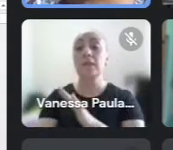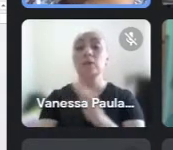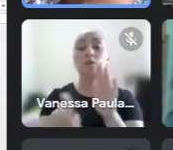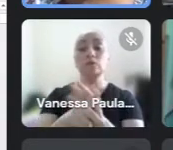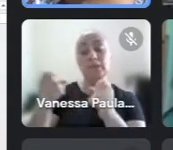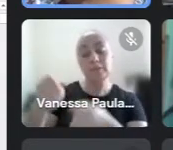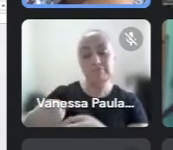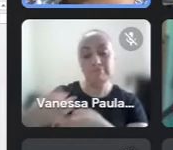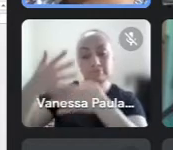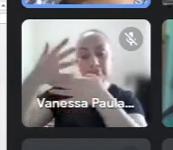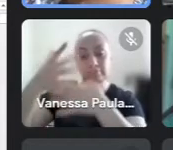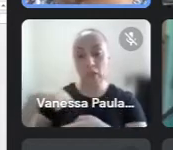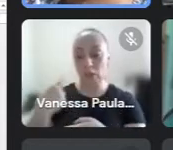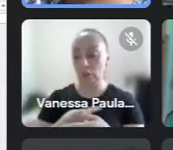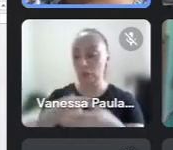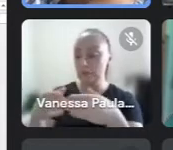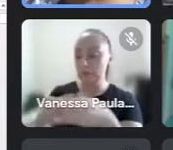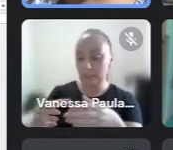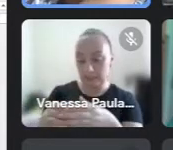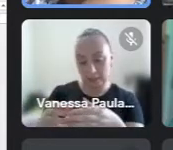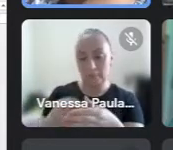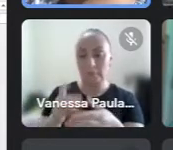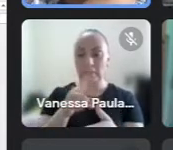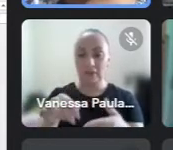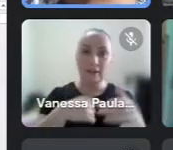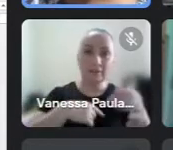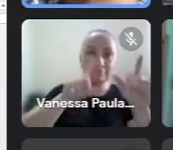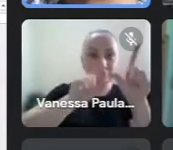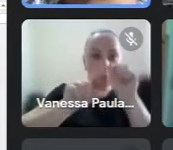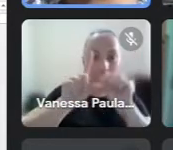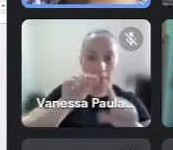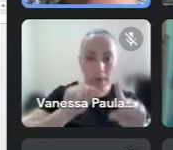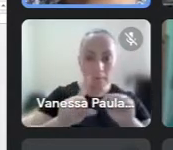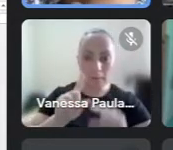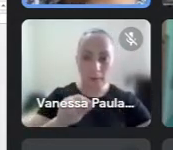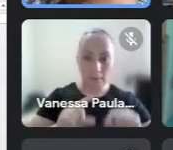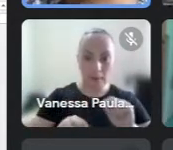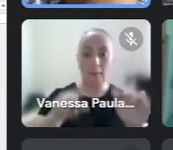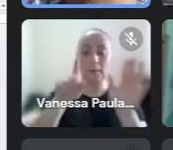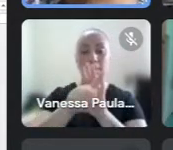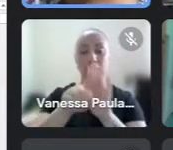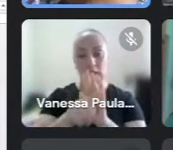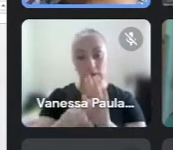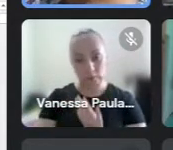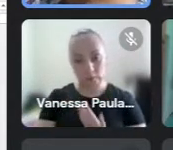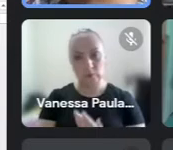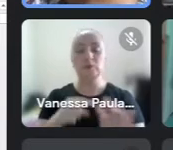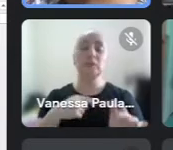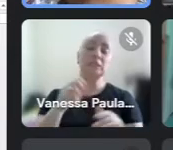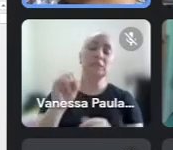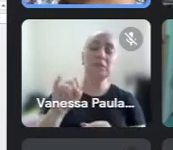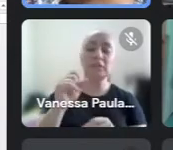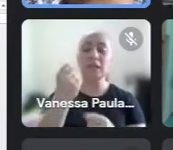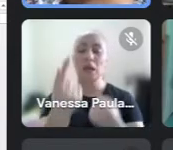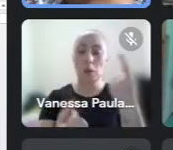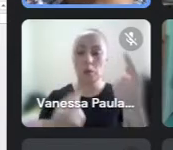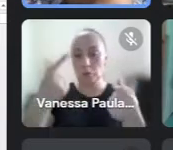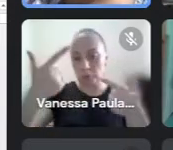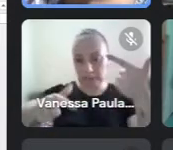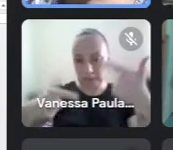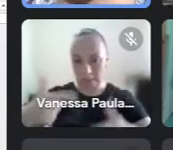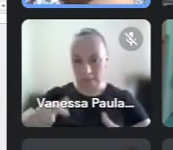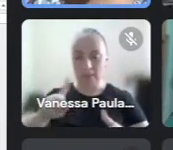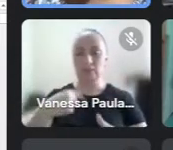dos bastidores, que é a Viviane e o Diego, elas vão selecionando essas perguntas, uma vez que algumas se repetem, né, a gente faz alguma